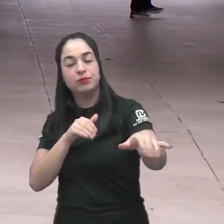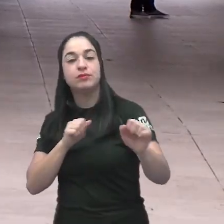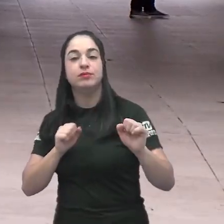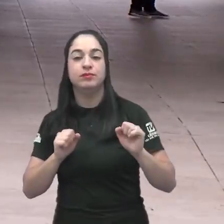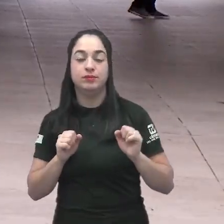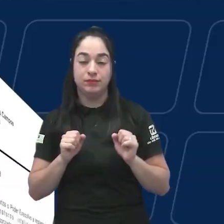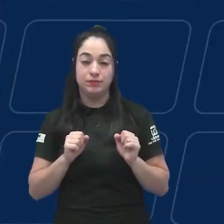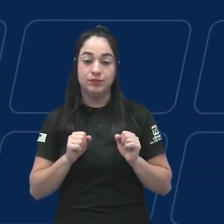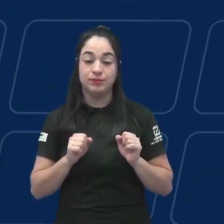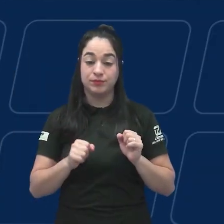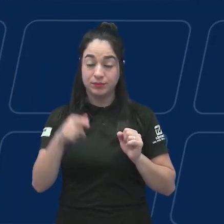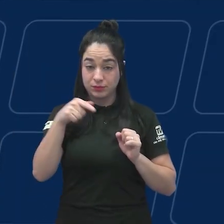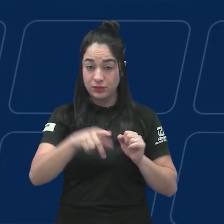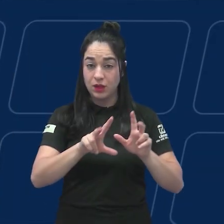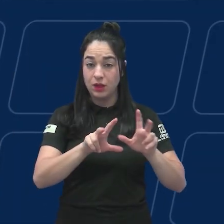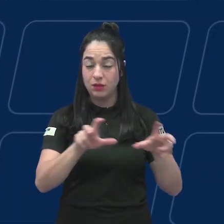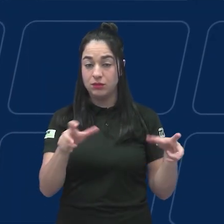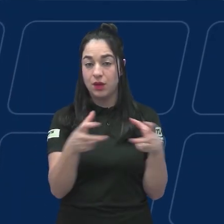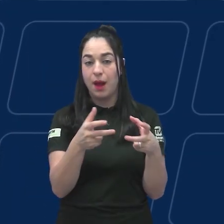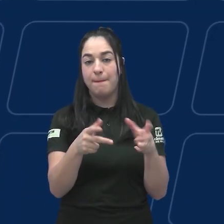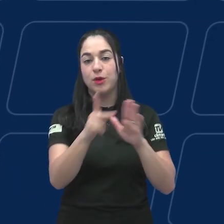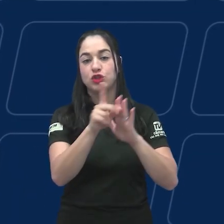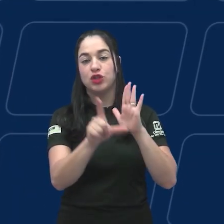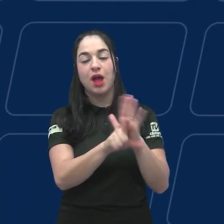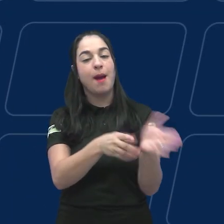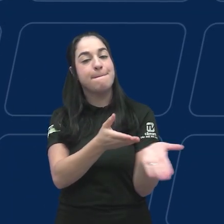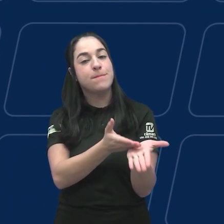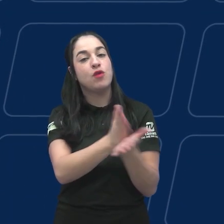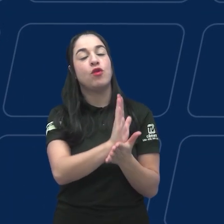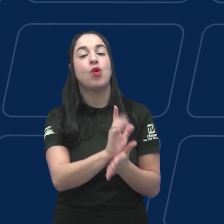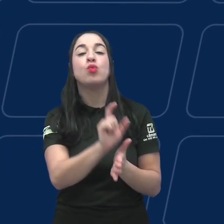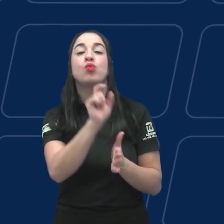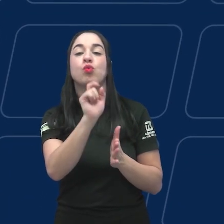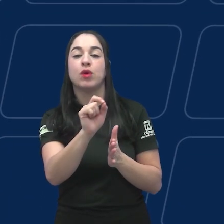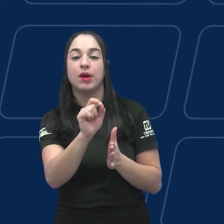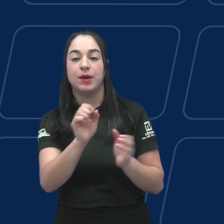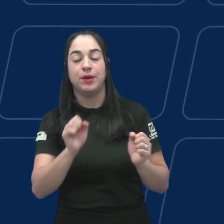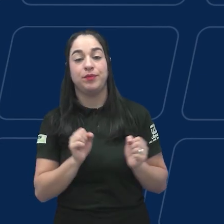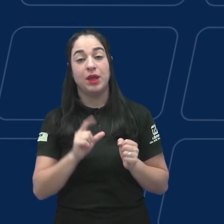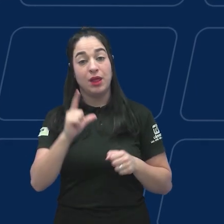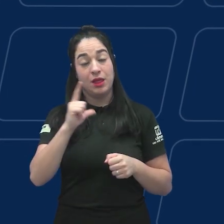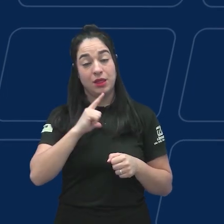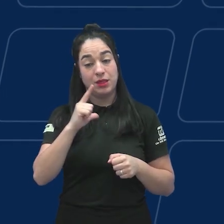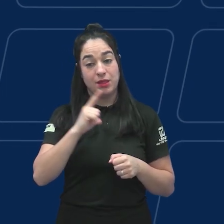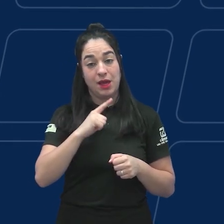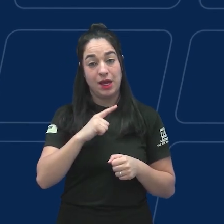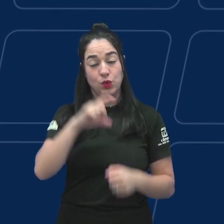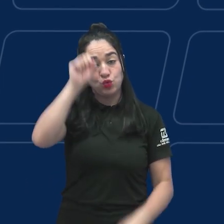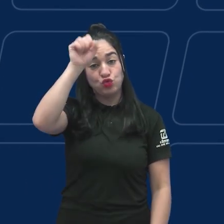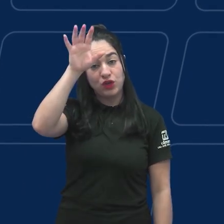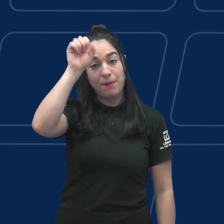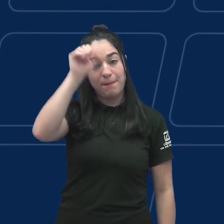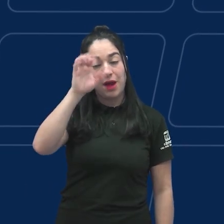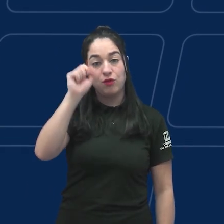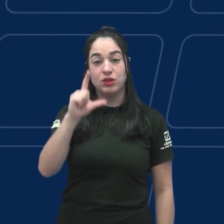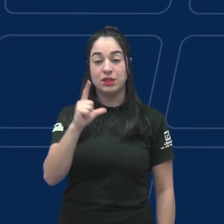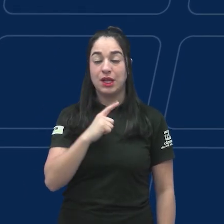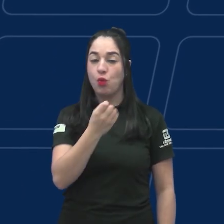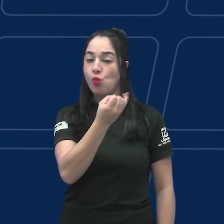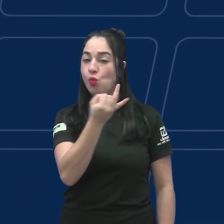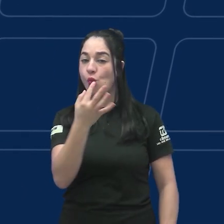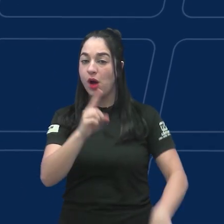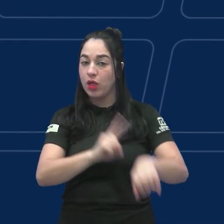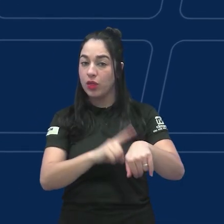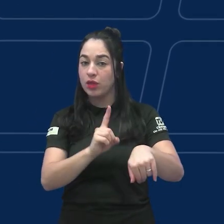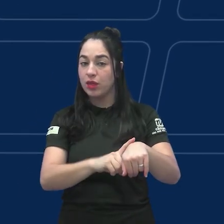linha verde, o Legislativo aprovou um projeto de lei que autoriza a implantação de temporizadores nos